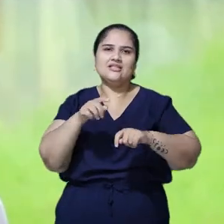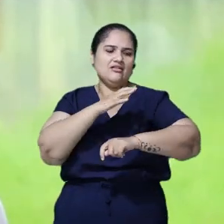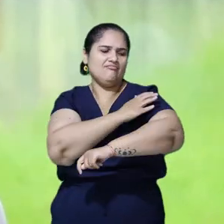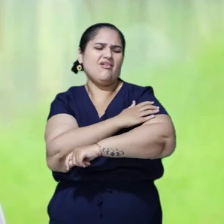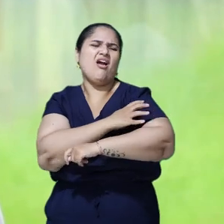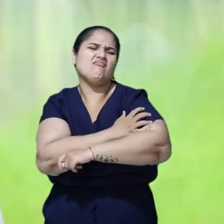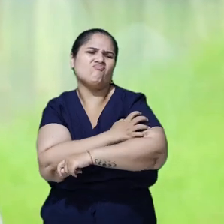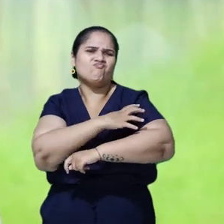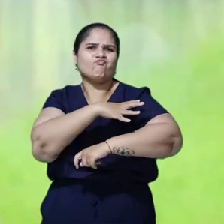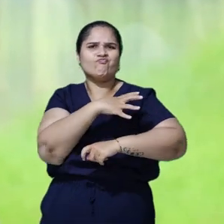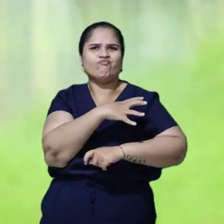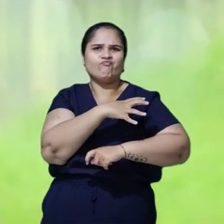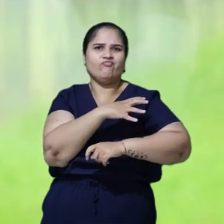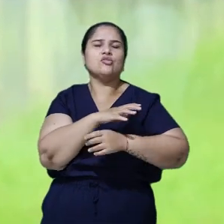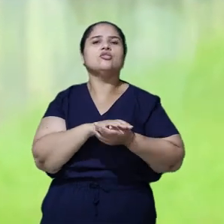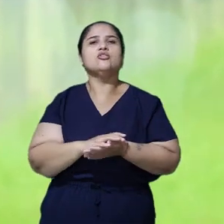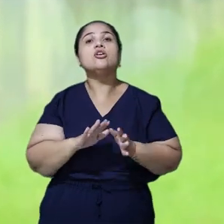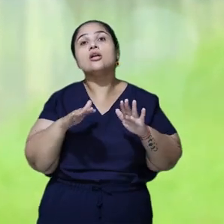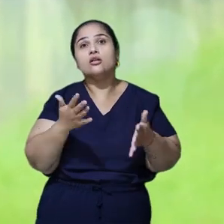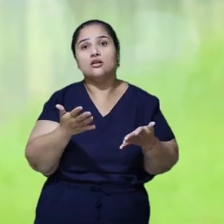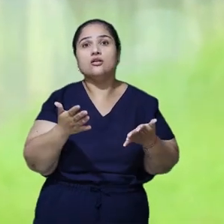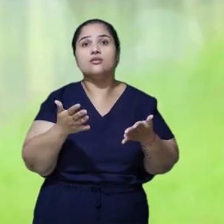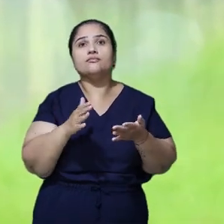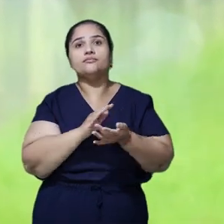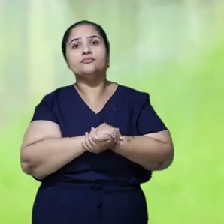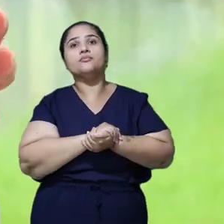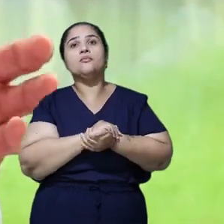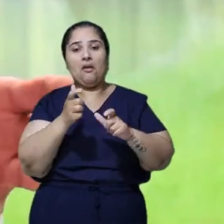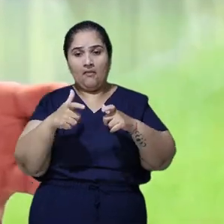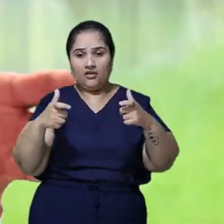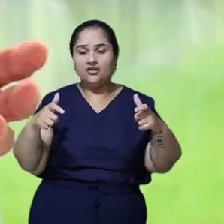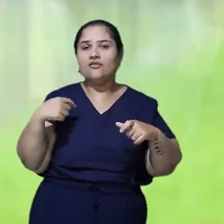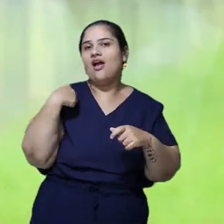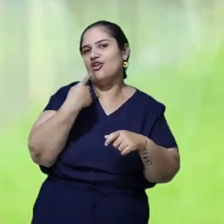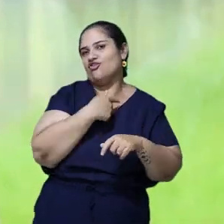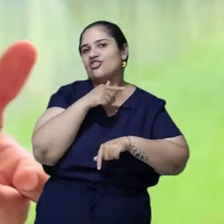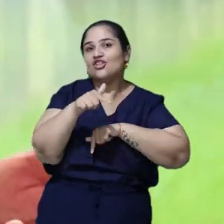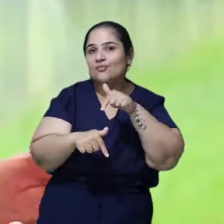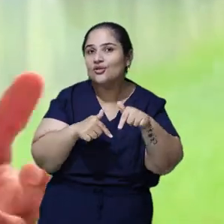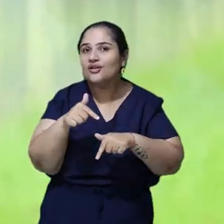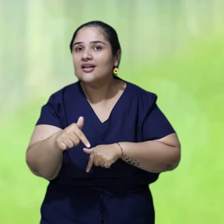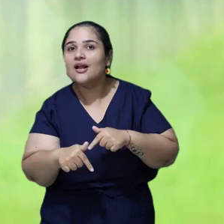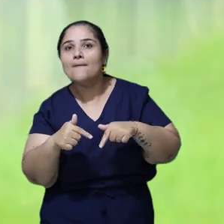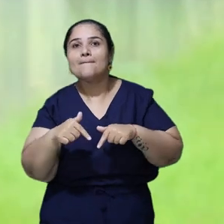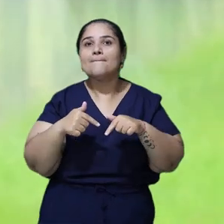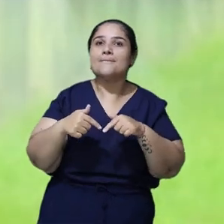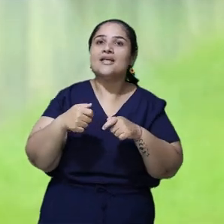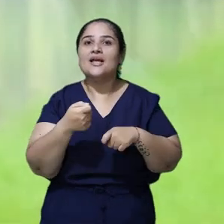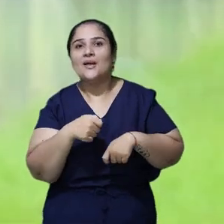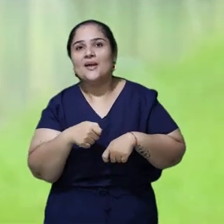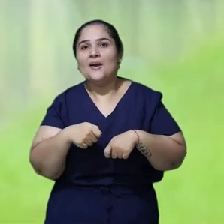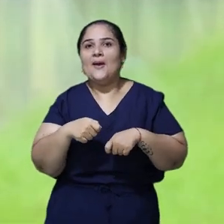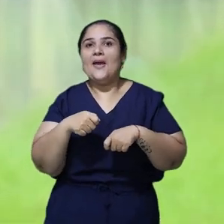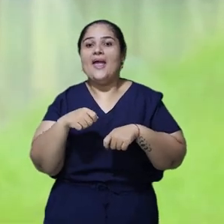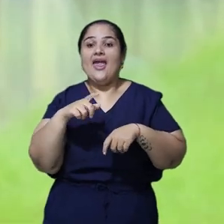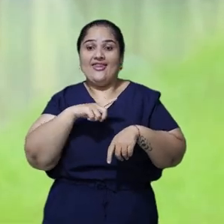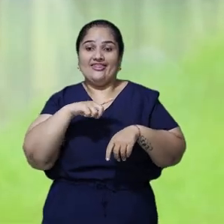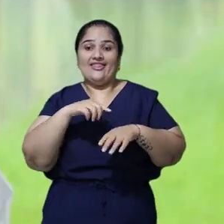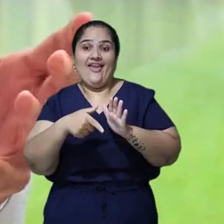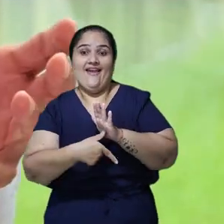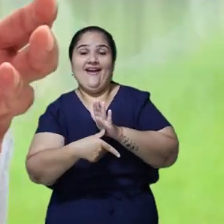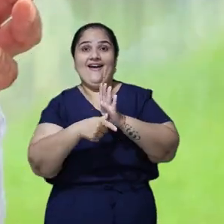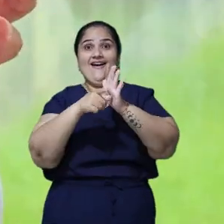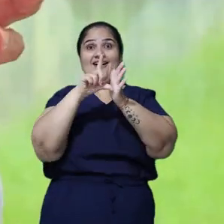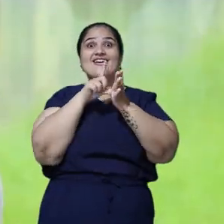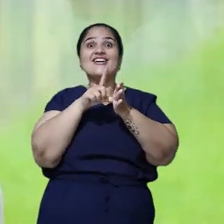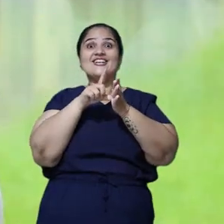né? Então, muitas vezes a gente lança a mão de quimioterapia antes da cirurgia, que foi o seu caso, né? De fazer a quimio antes.